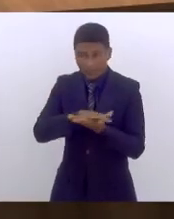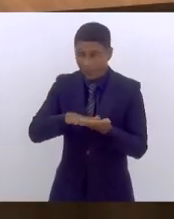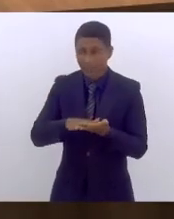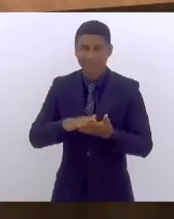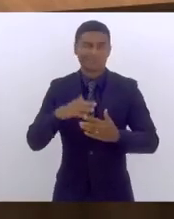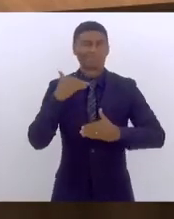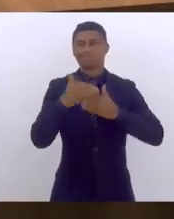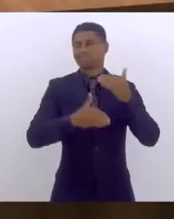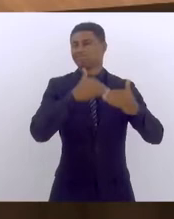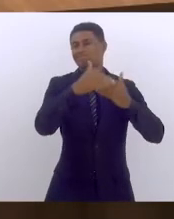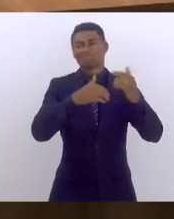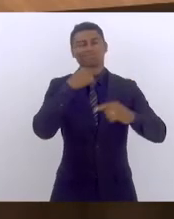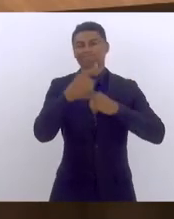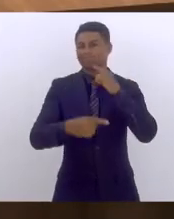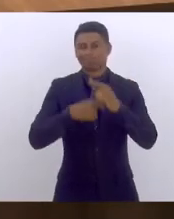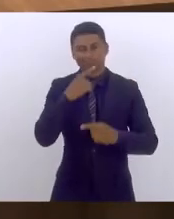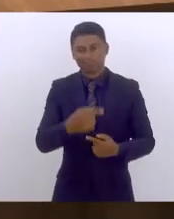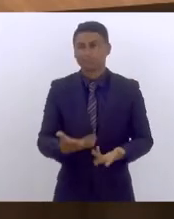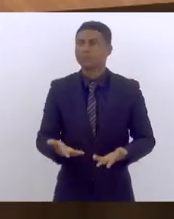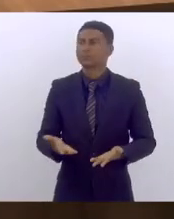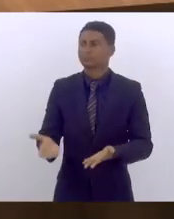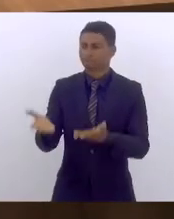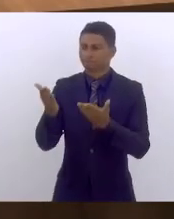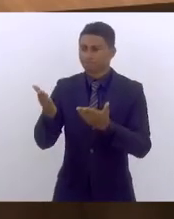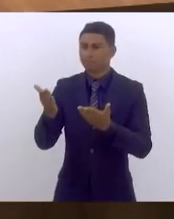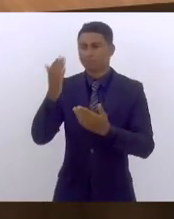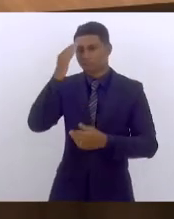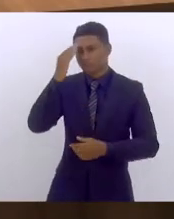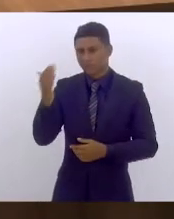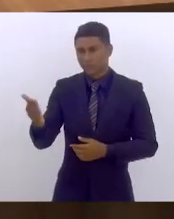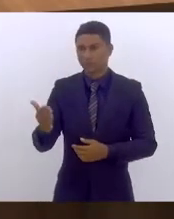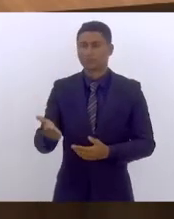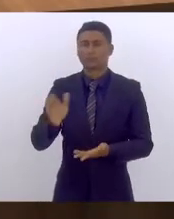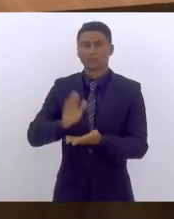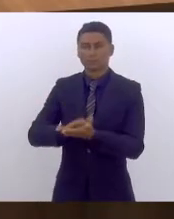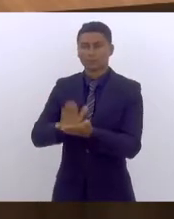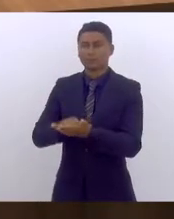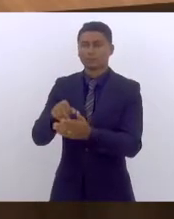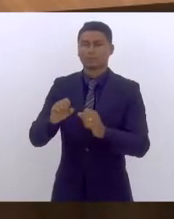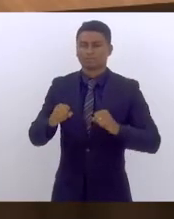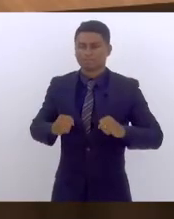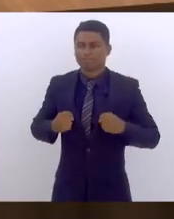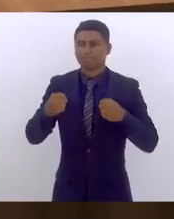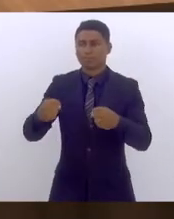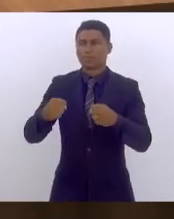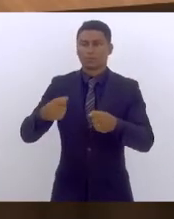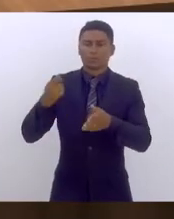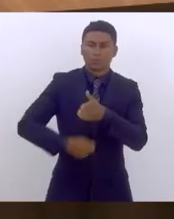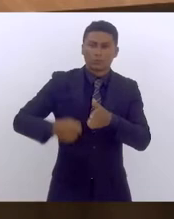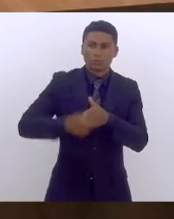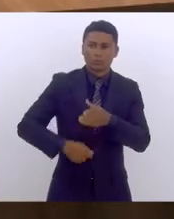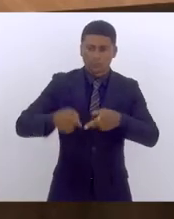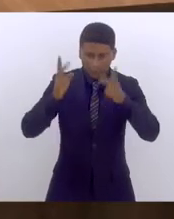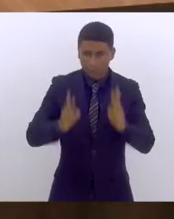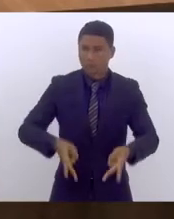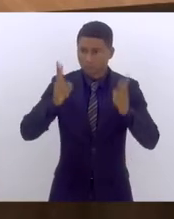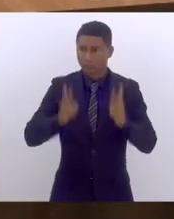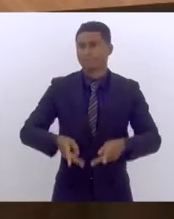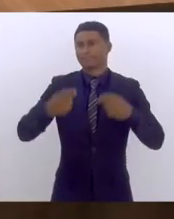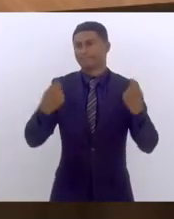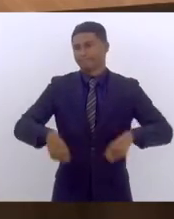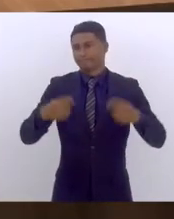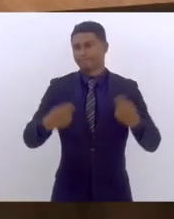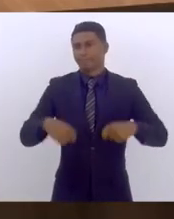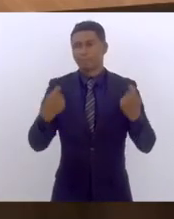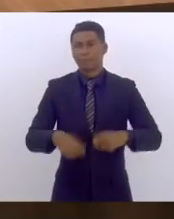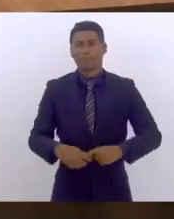teriam acontecido. Então, aqui é a minha reverência a você, meu irmão. Parabéns por toda a luta. a gente precisa continuar nessa empreitada por algum